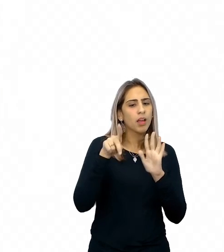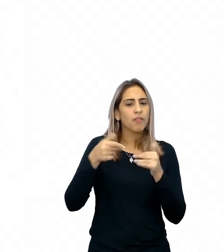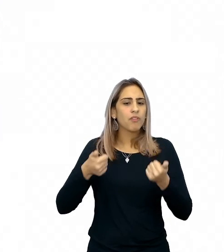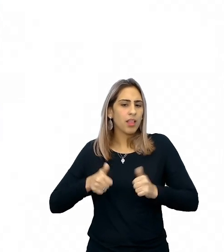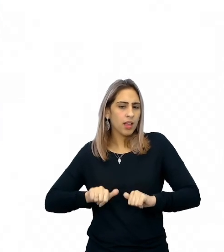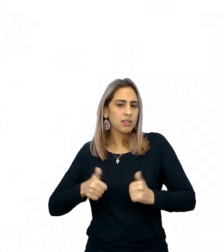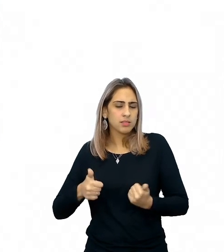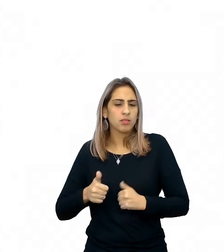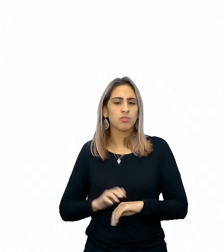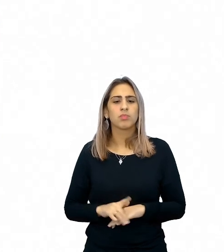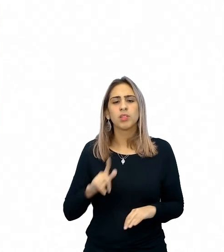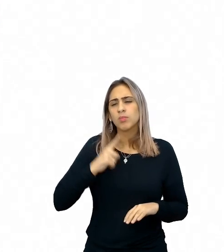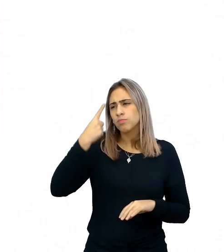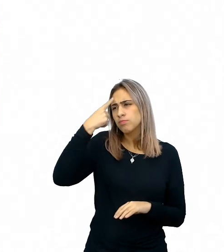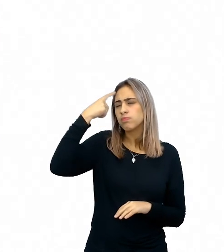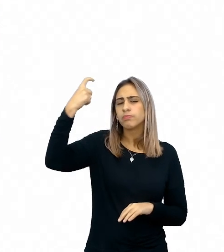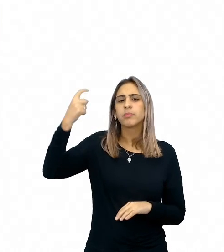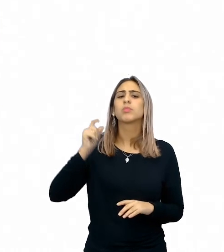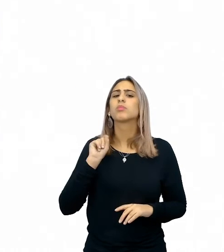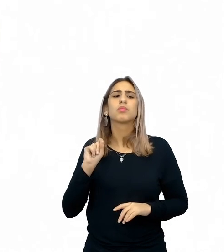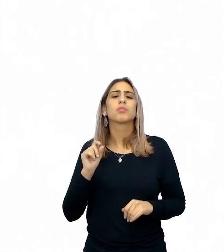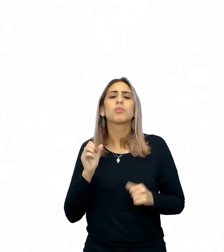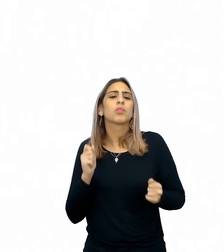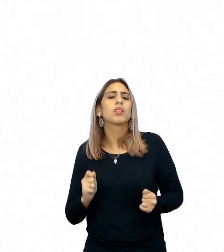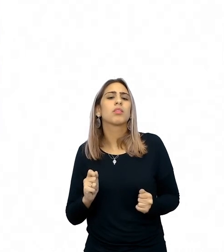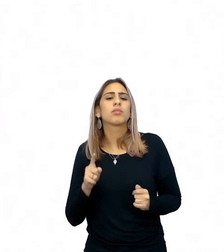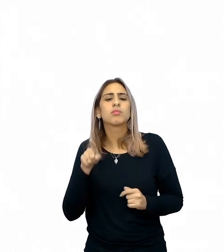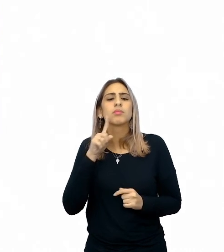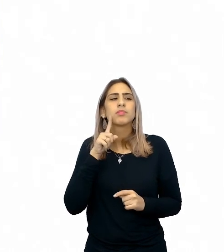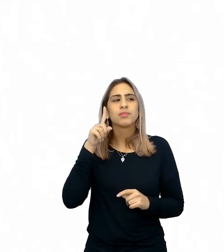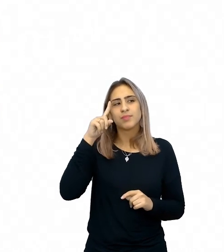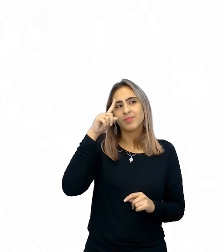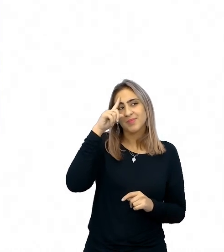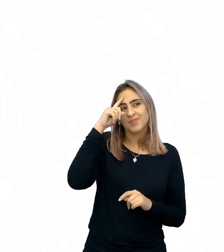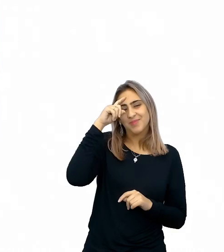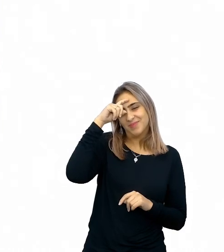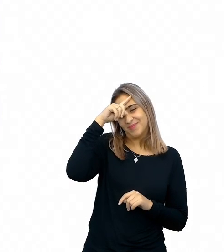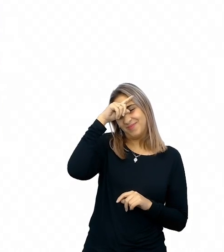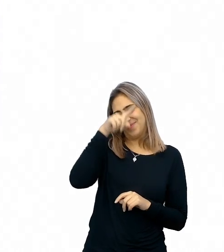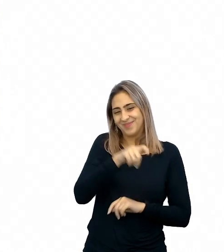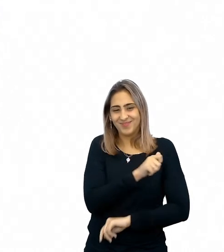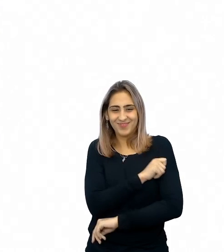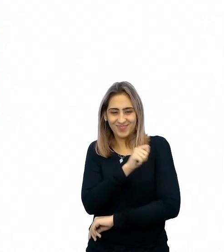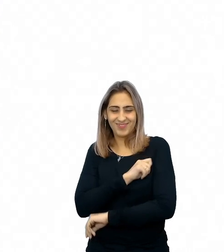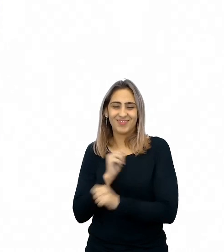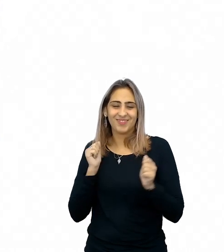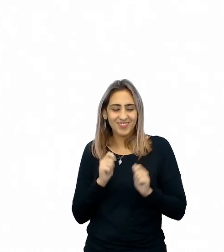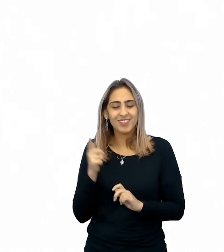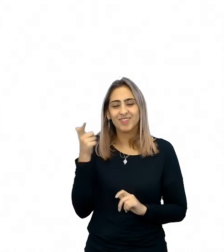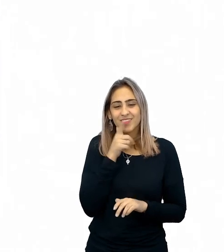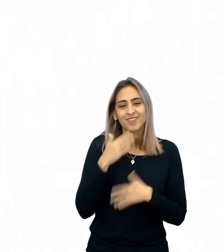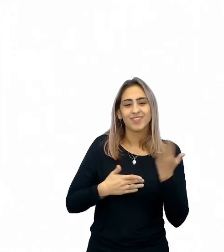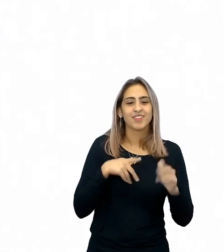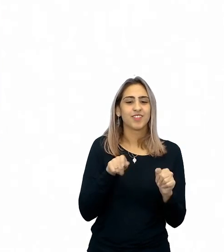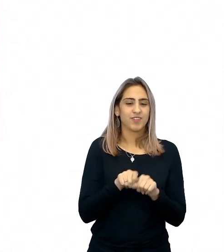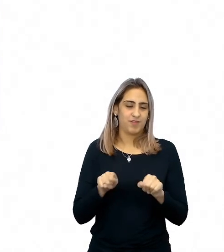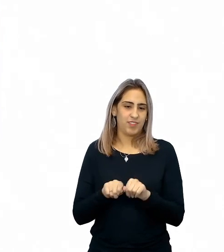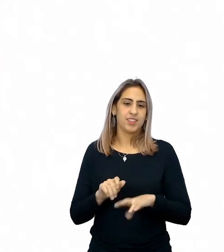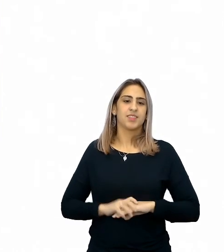avaliação, e assim ter uma ideia de qual poderia ter sido a dificuldade que os seus estudantes enfrentaram ao realizar a